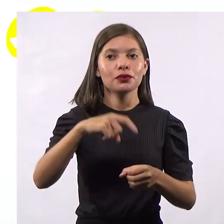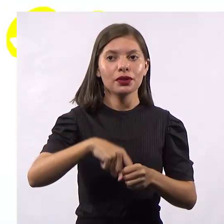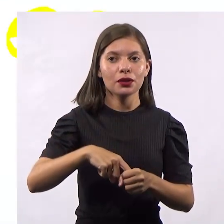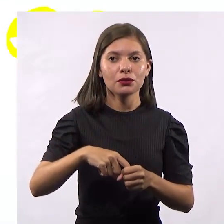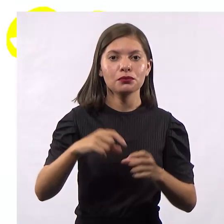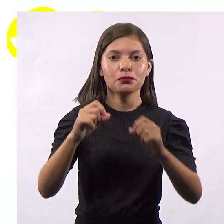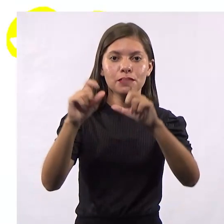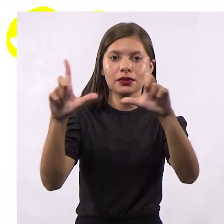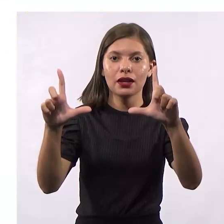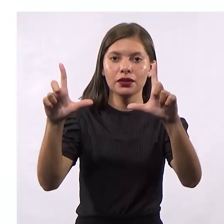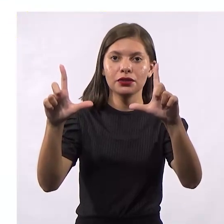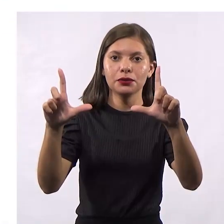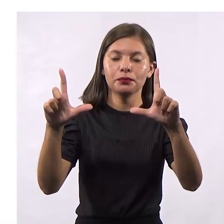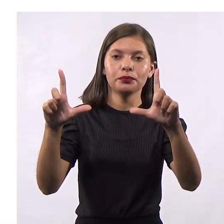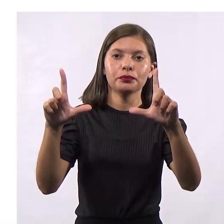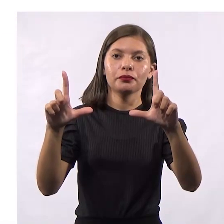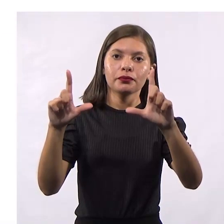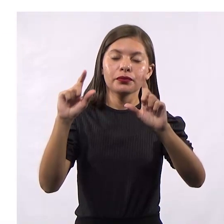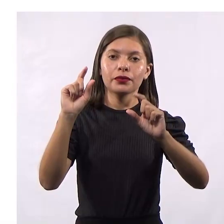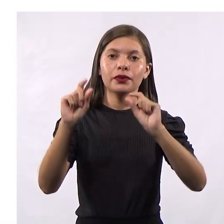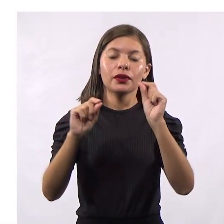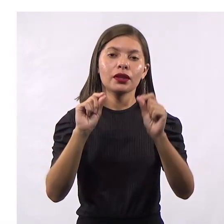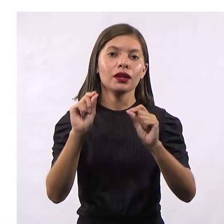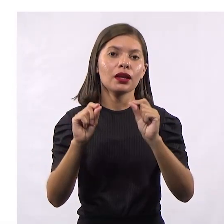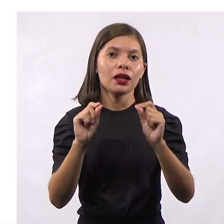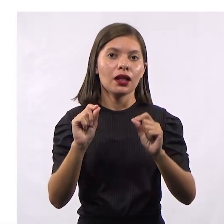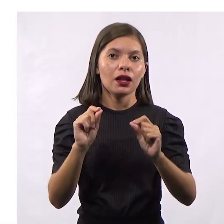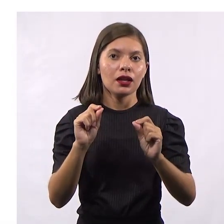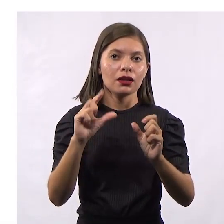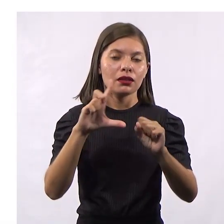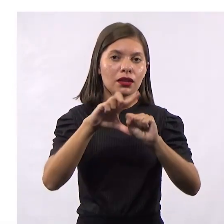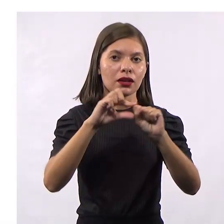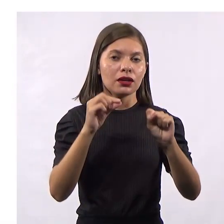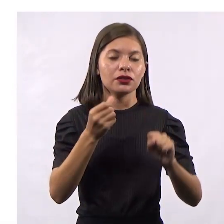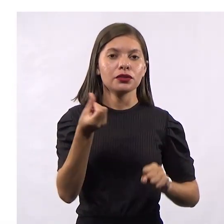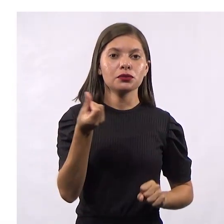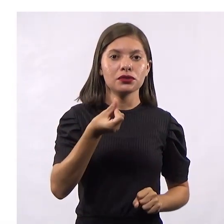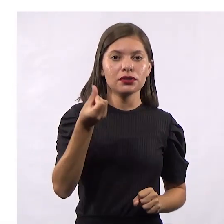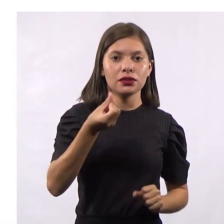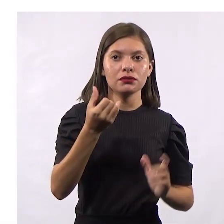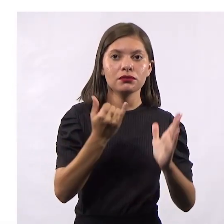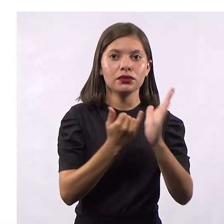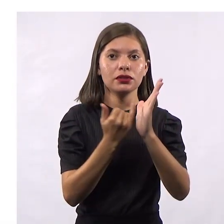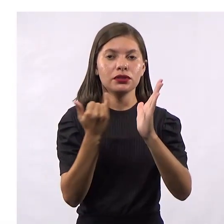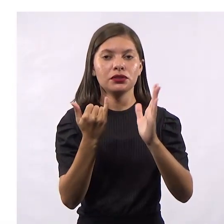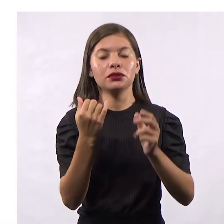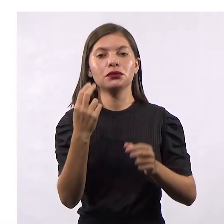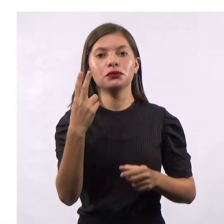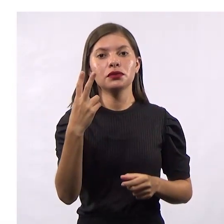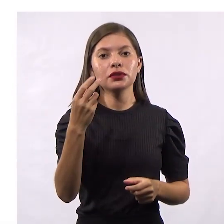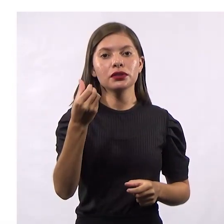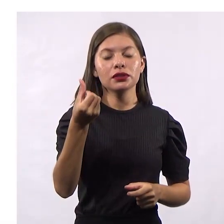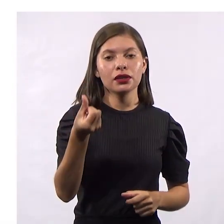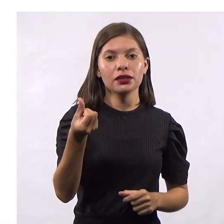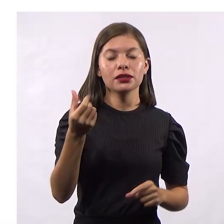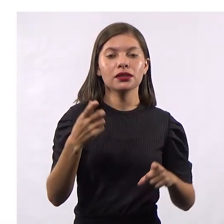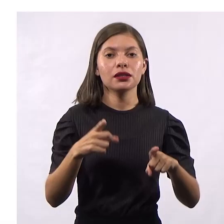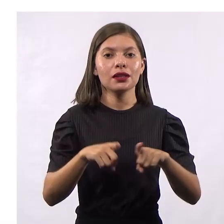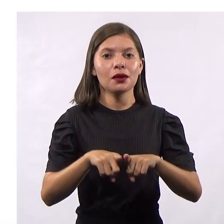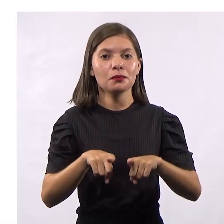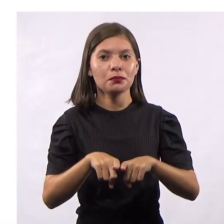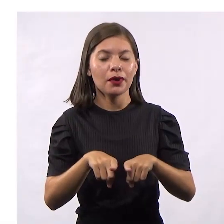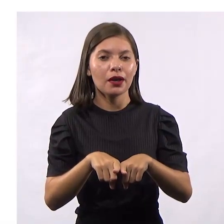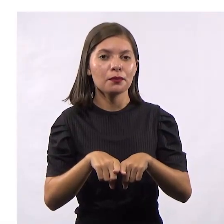slide, aqui, lá no mesmo artigo 6º que eu mencionei, inciso 26, a gente vai também ter